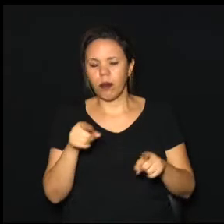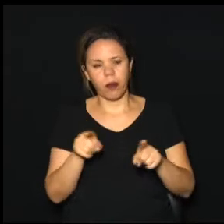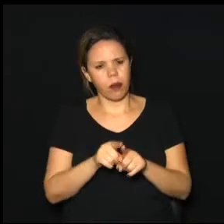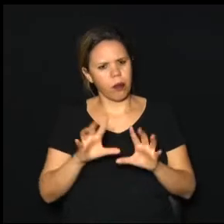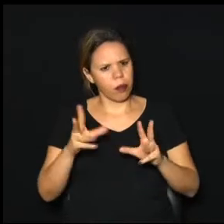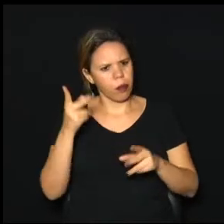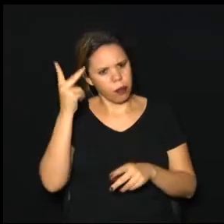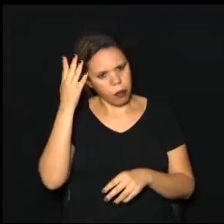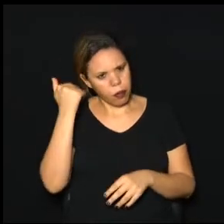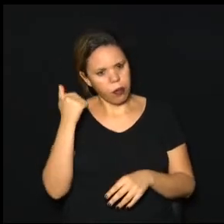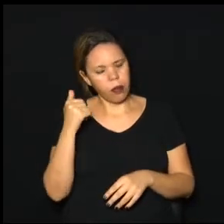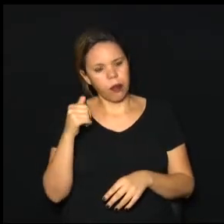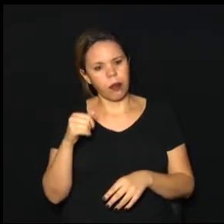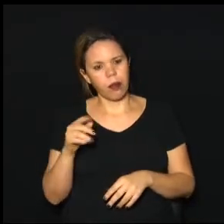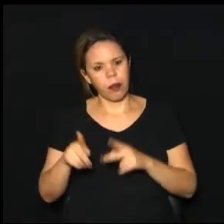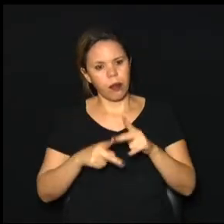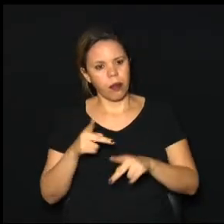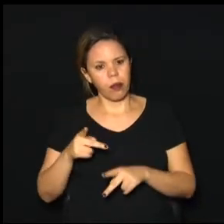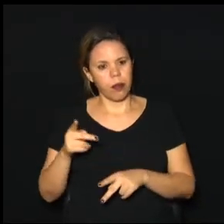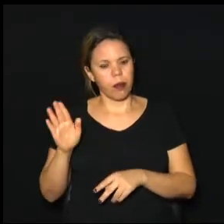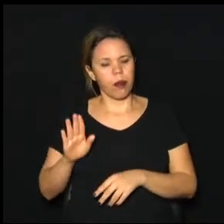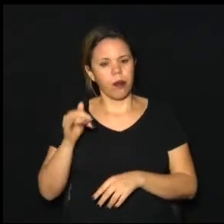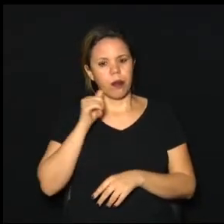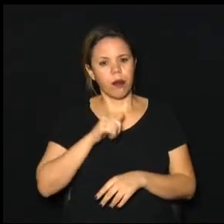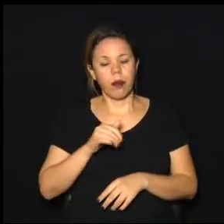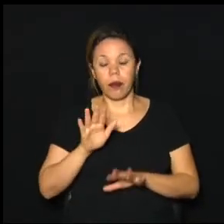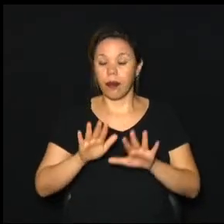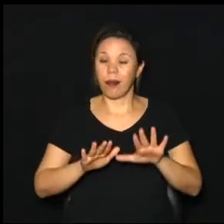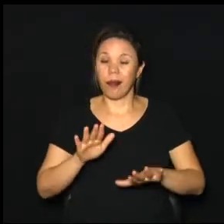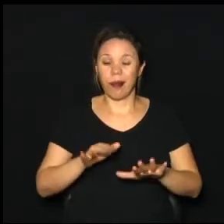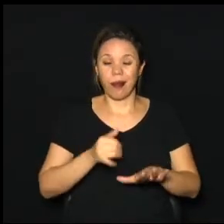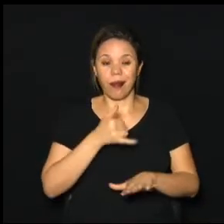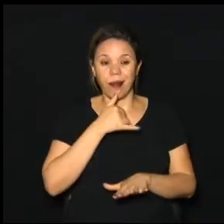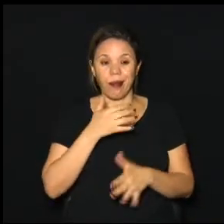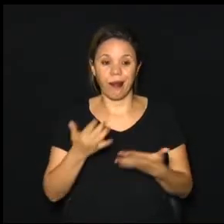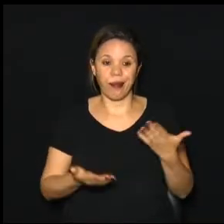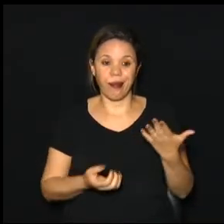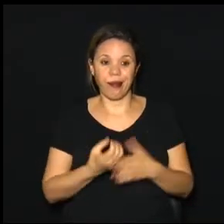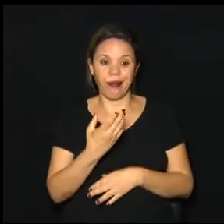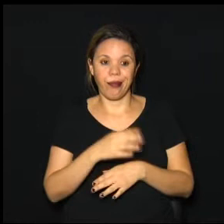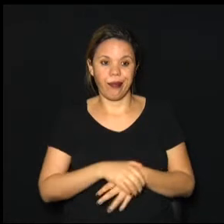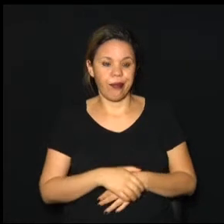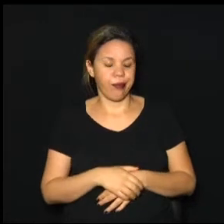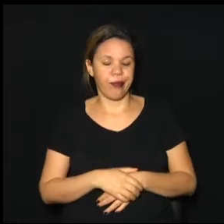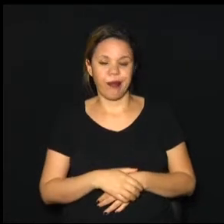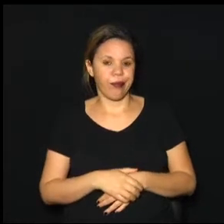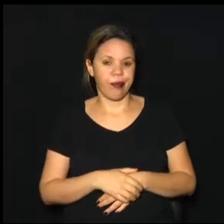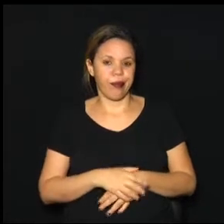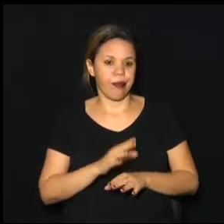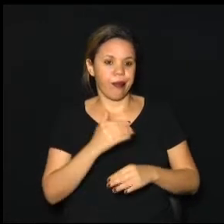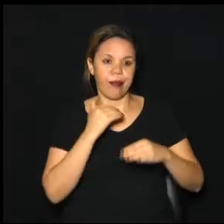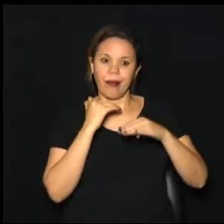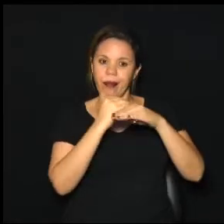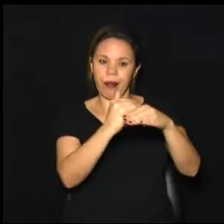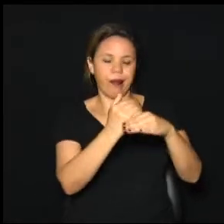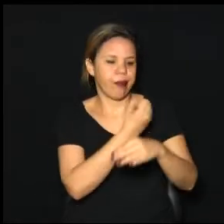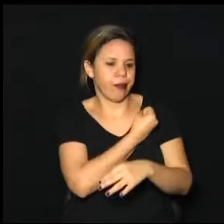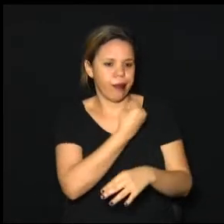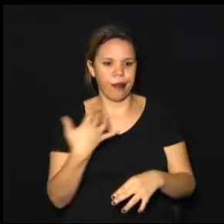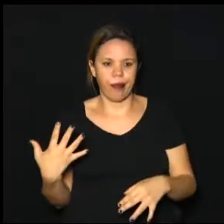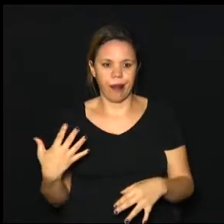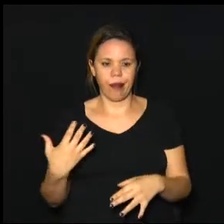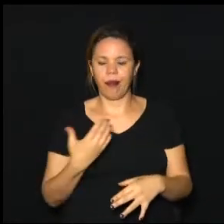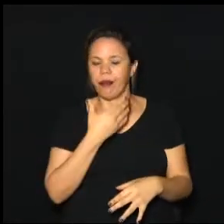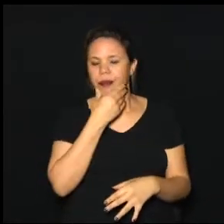sabe que as candidaturas femininas, infelizmente, elas ainda não estão equiparadas ao número de candidatos